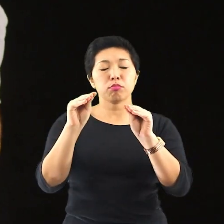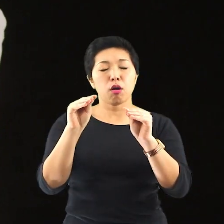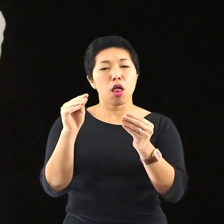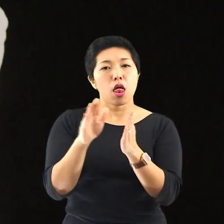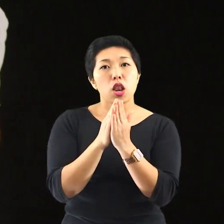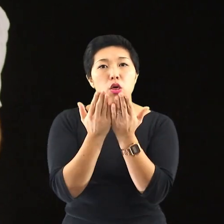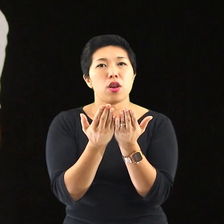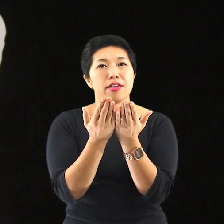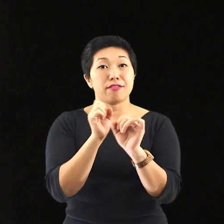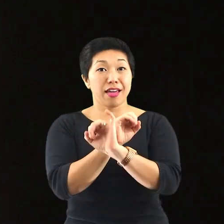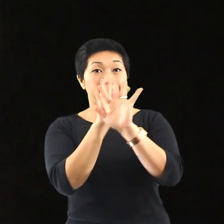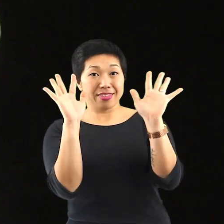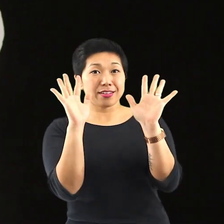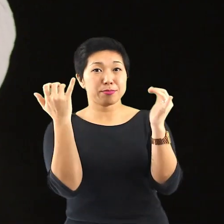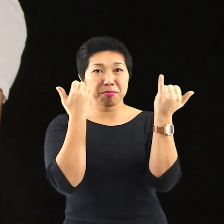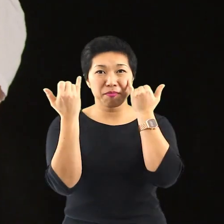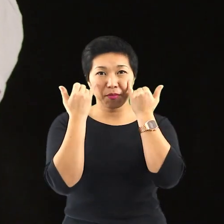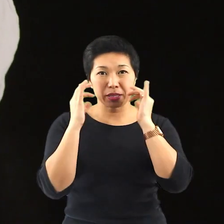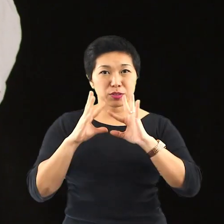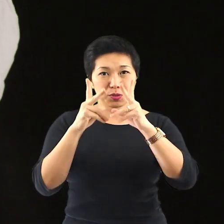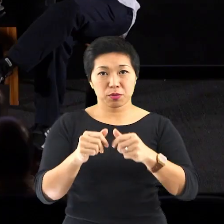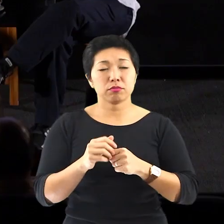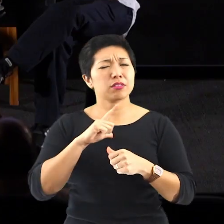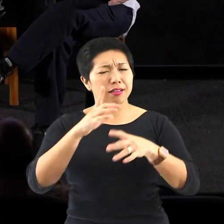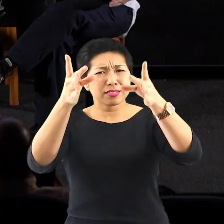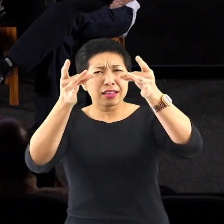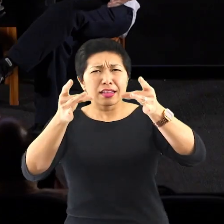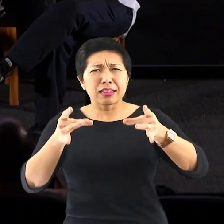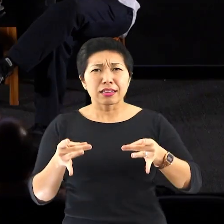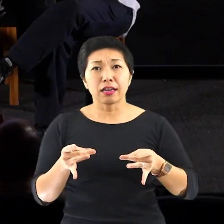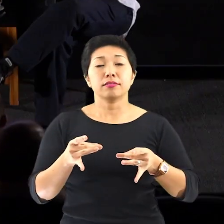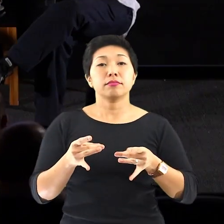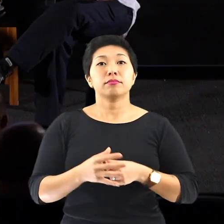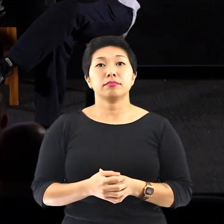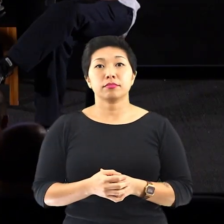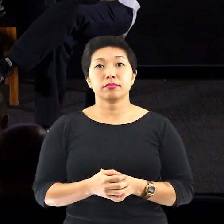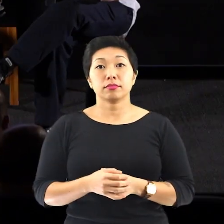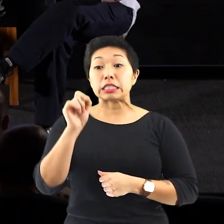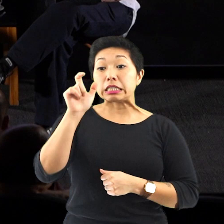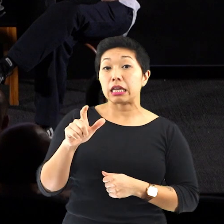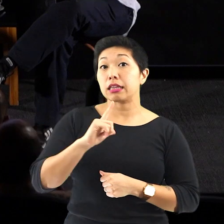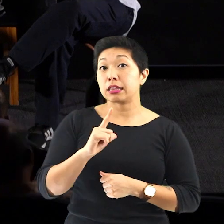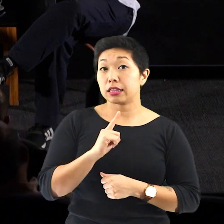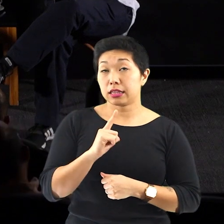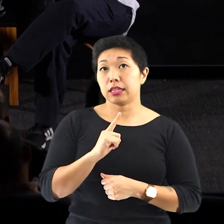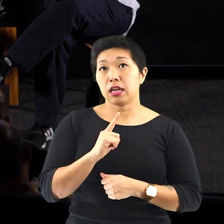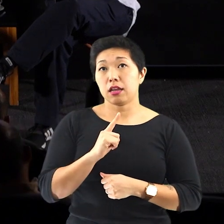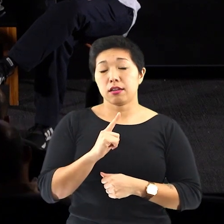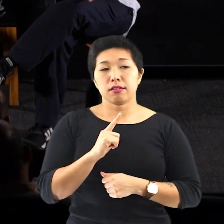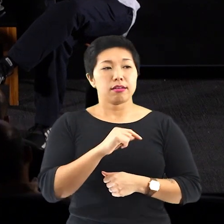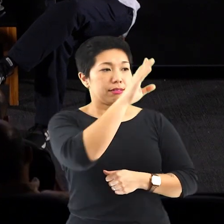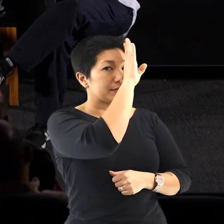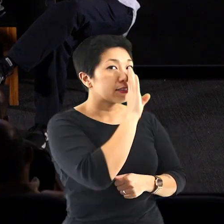nível de transparência. Essa é a reportagem, que agora há um maior detalhamento em quem tem os